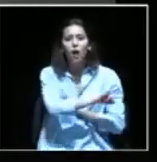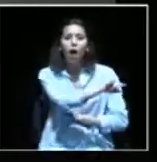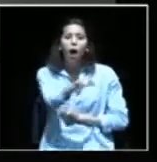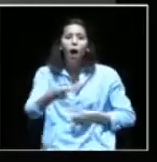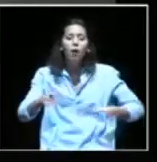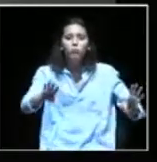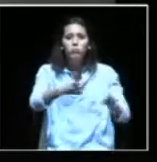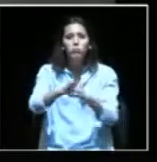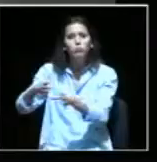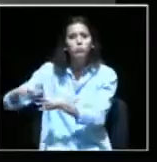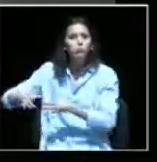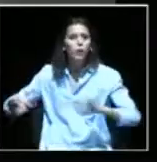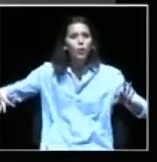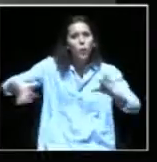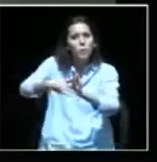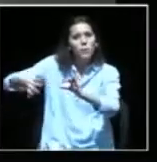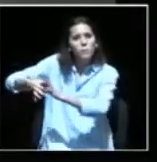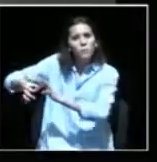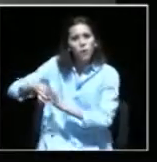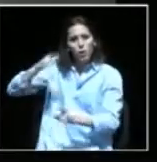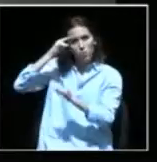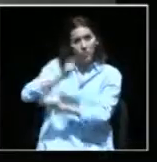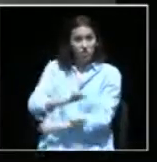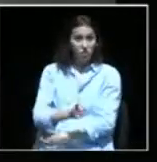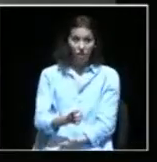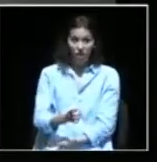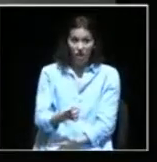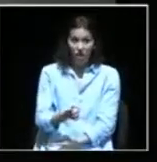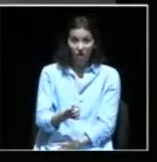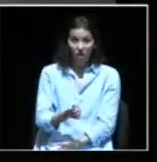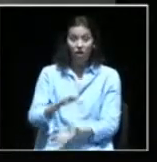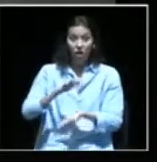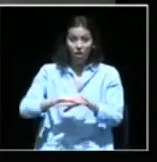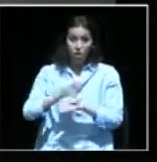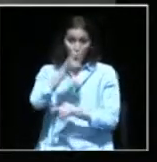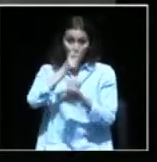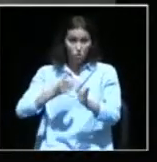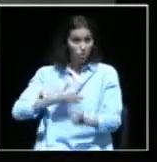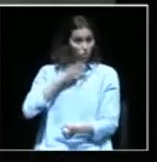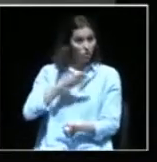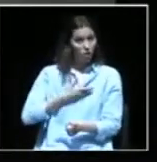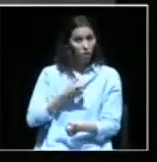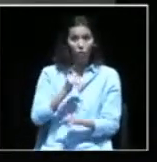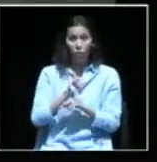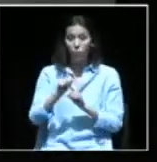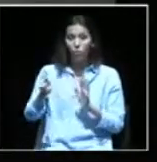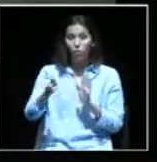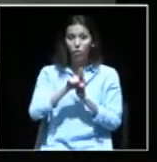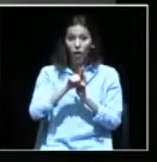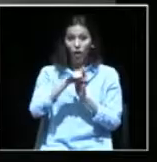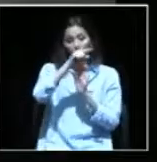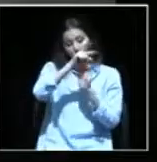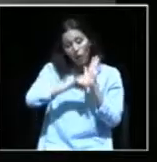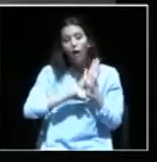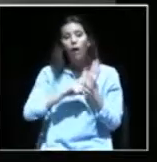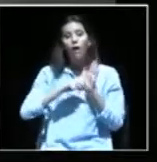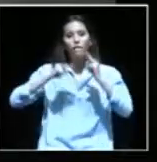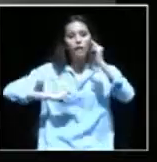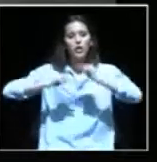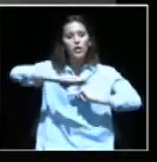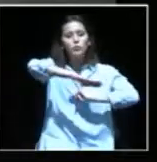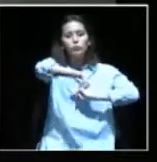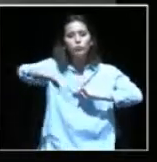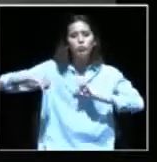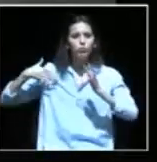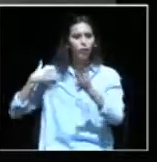populações deve ser um objetivo, assim como o cumprimento da lei das finanças locais, algo que nunca aconteceu. São